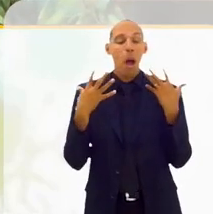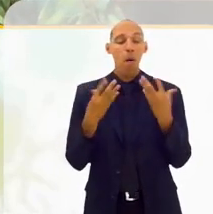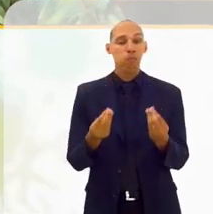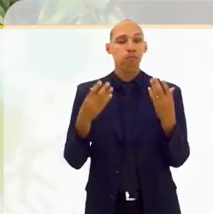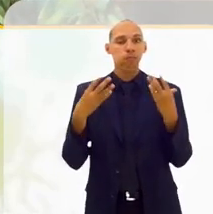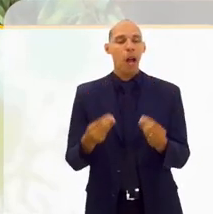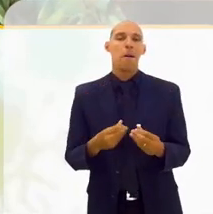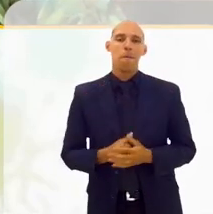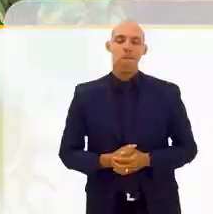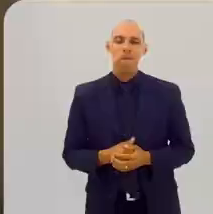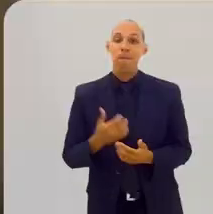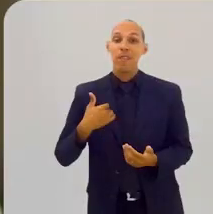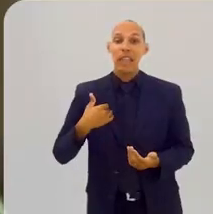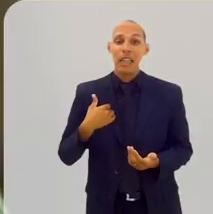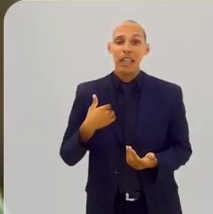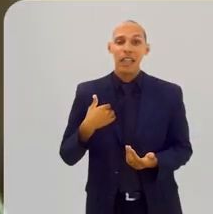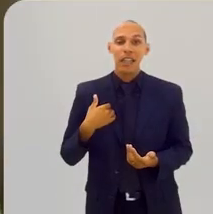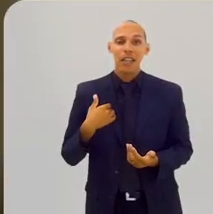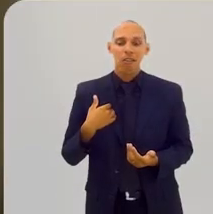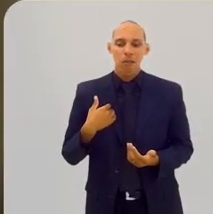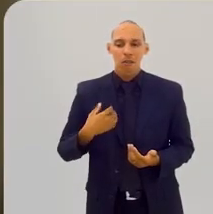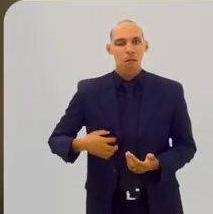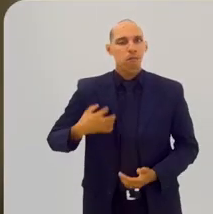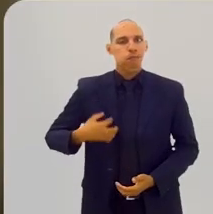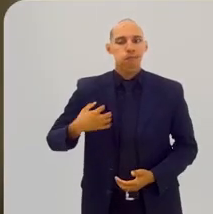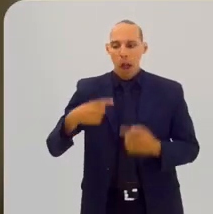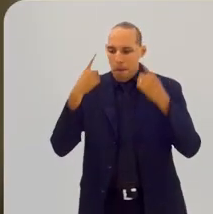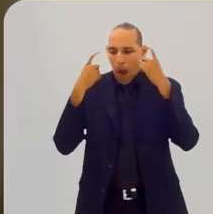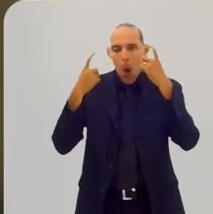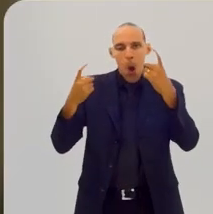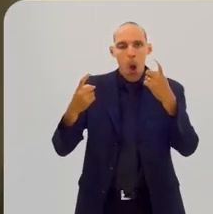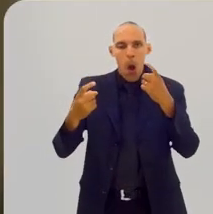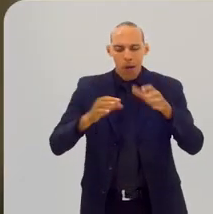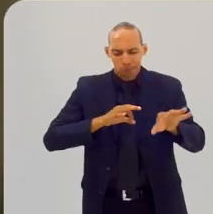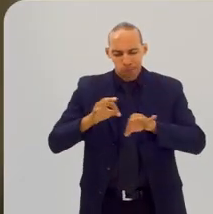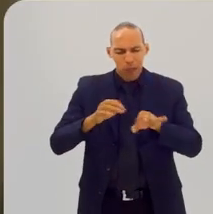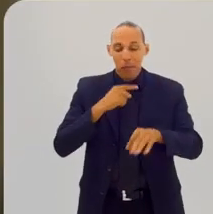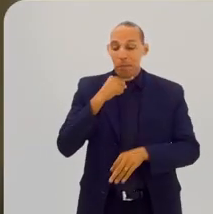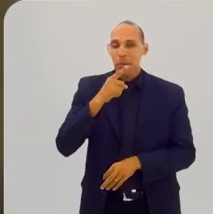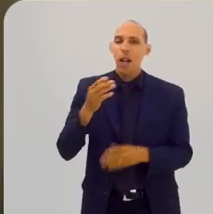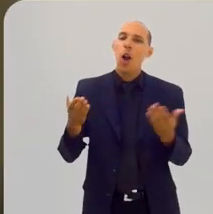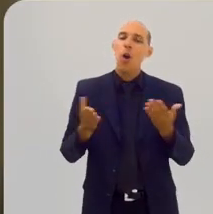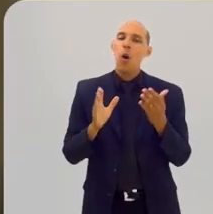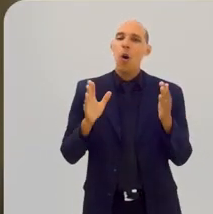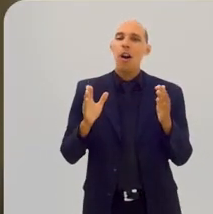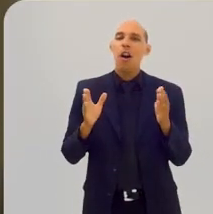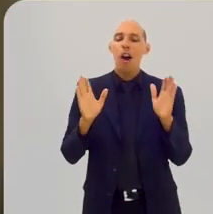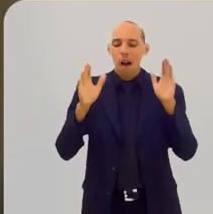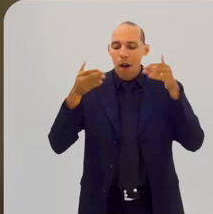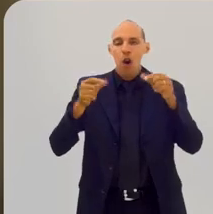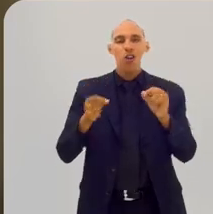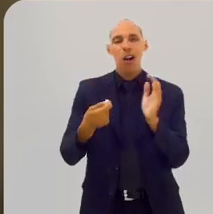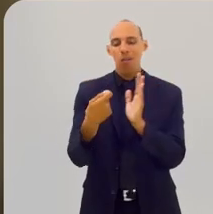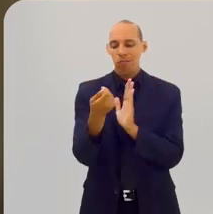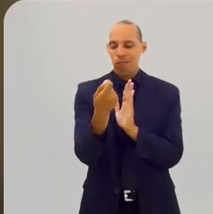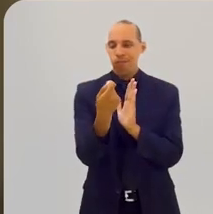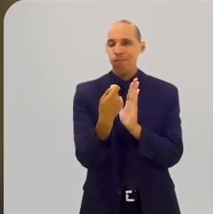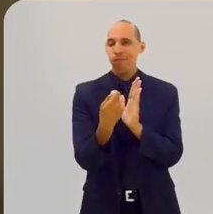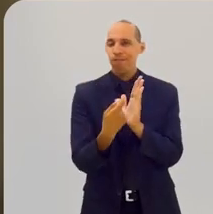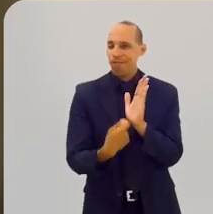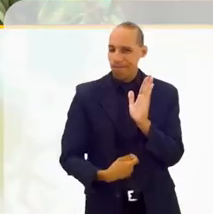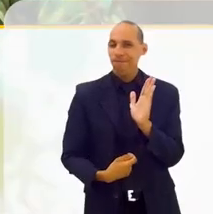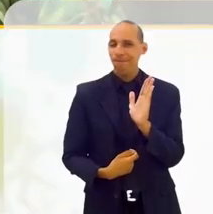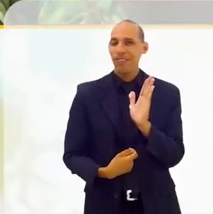mas eu não tinha eu não sabia que analisar Às vezes a violência hoje eu canalizo através da escrita